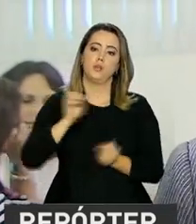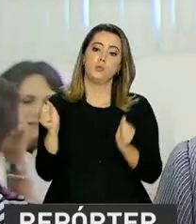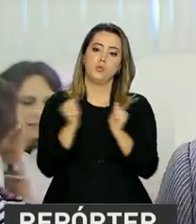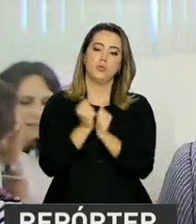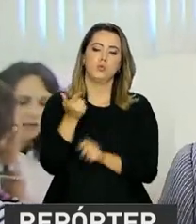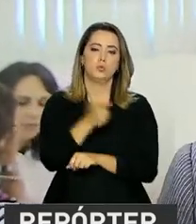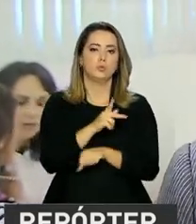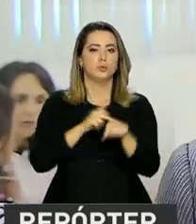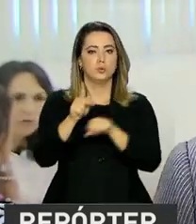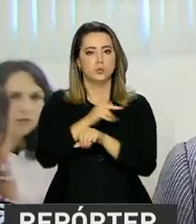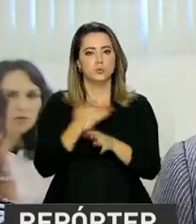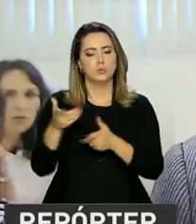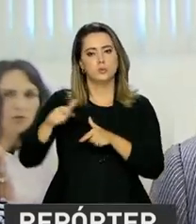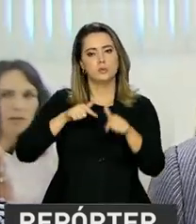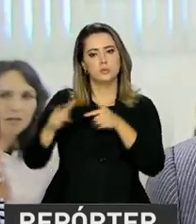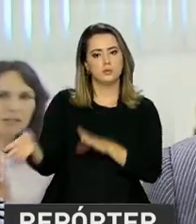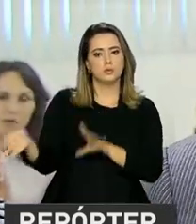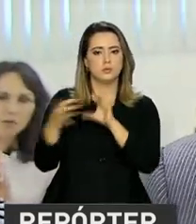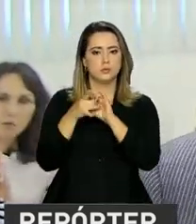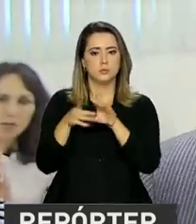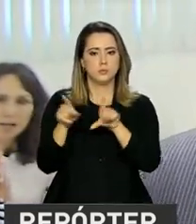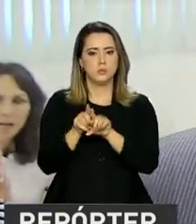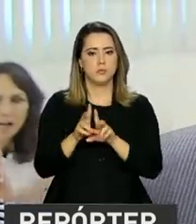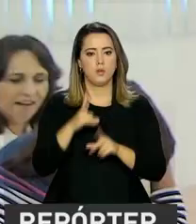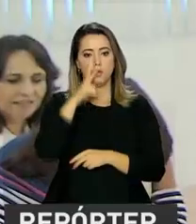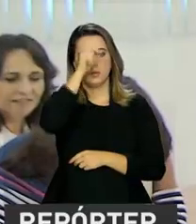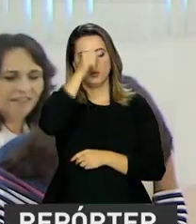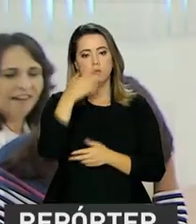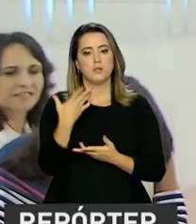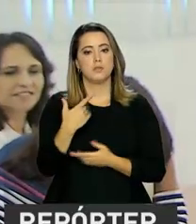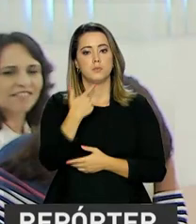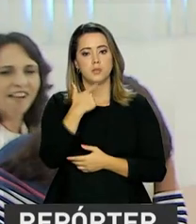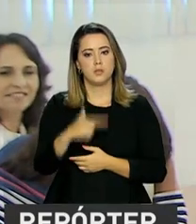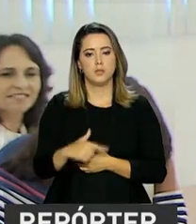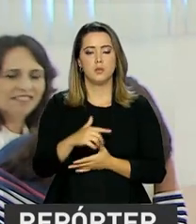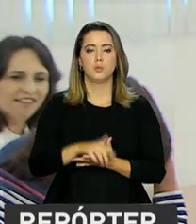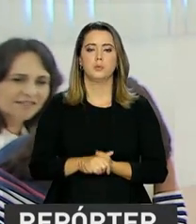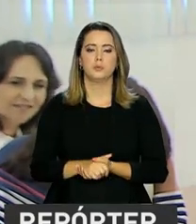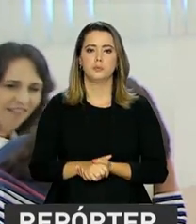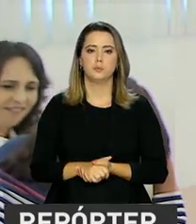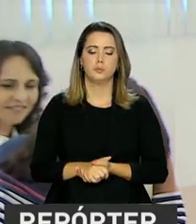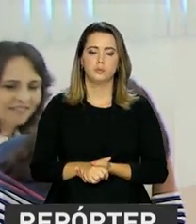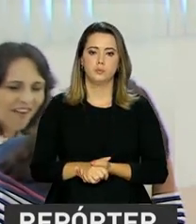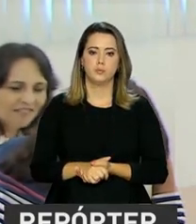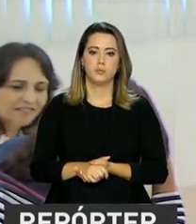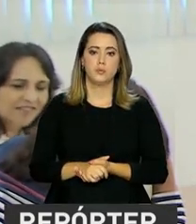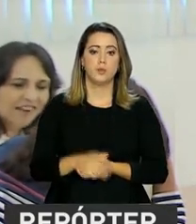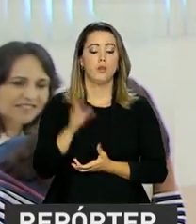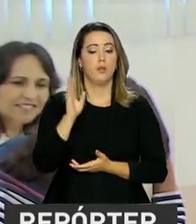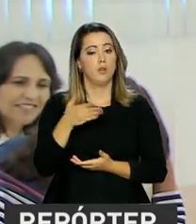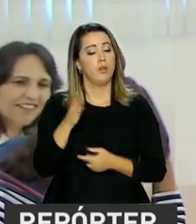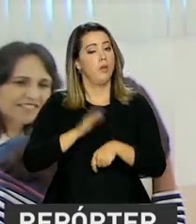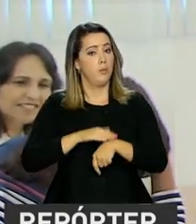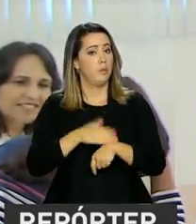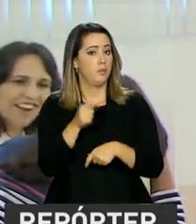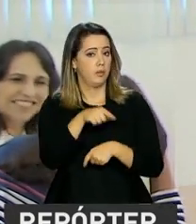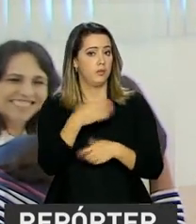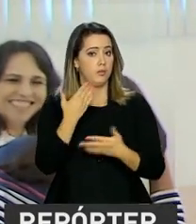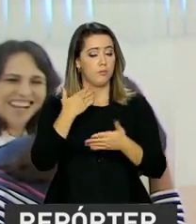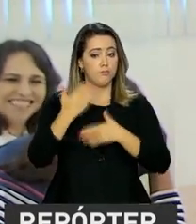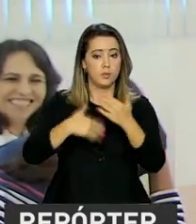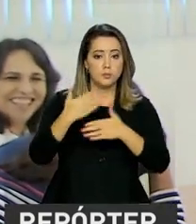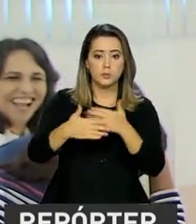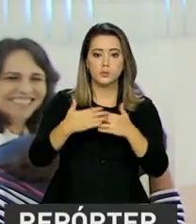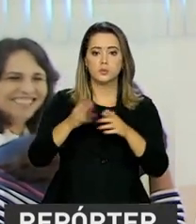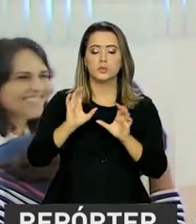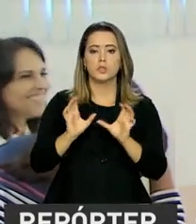em ações conjuntas para o fortalecimento do idioma é um momento em que a produção de conteúdo brasileiro ela